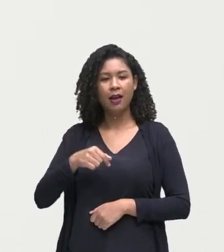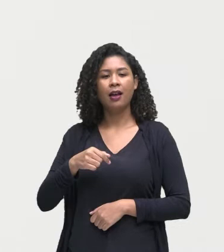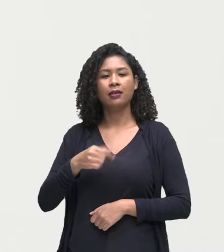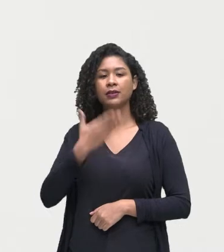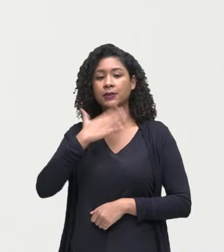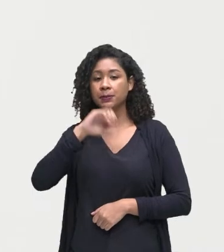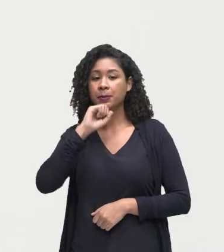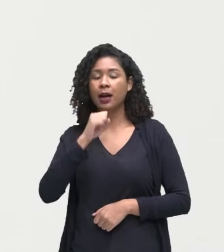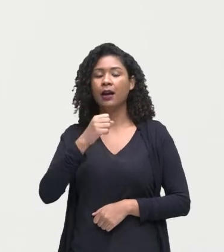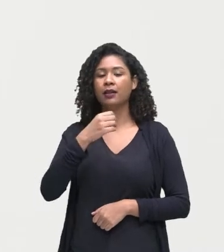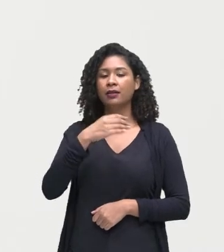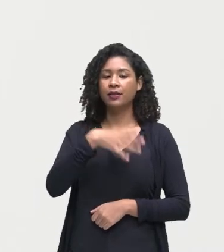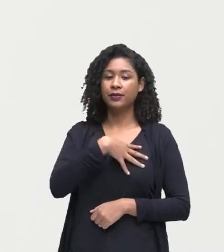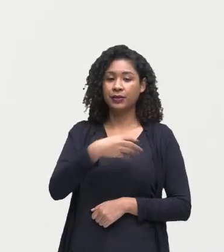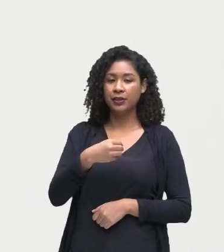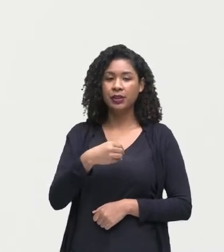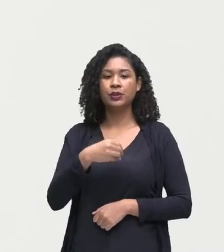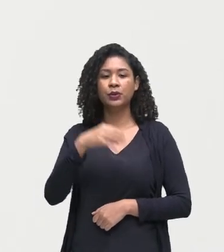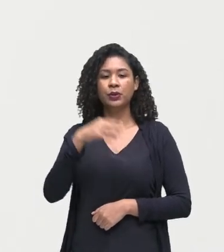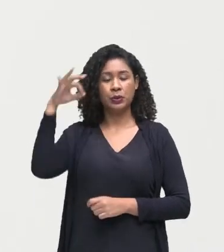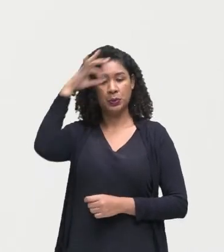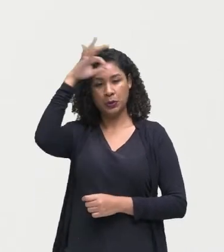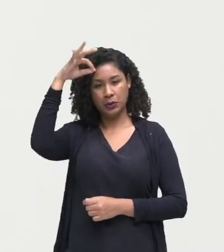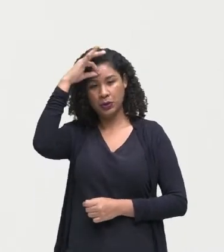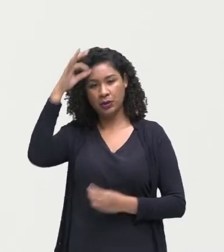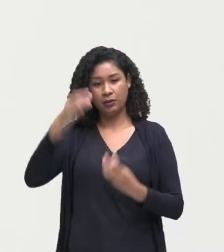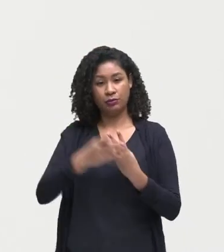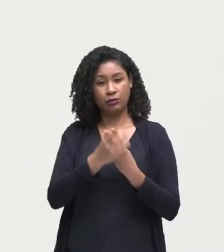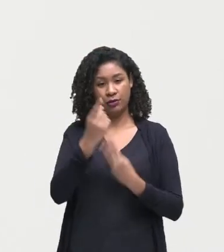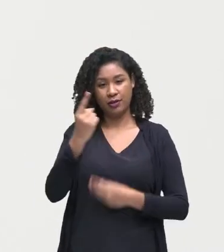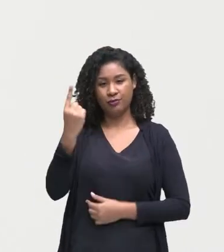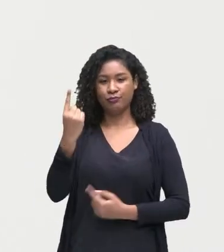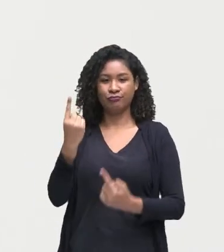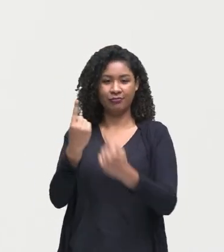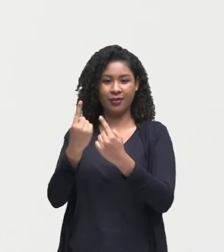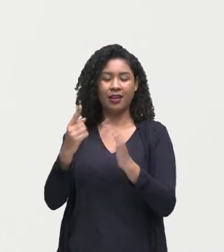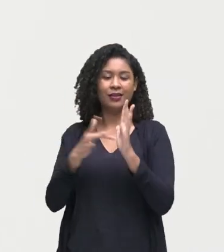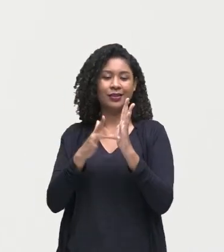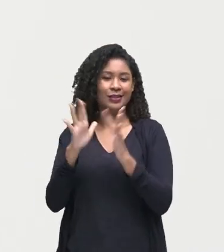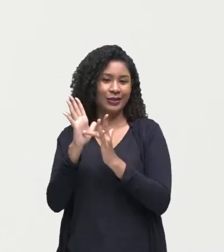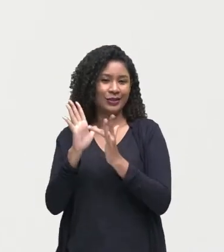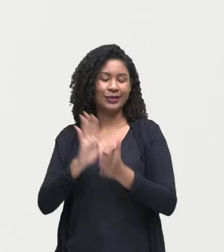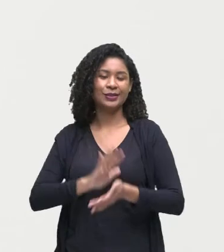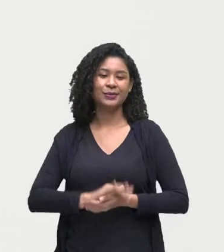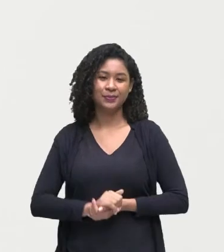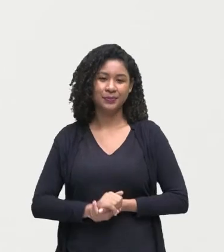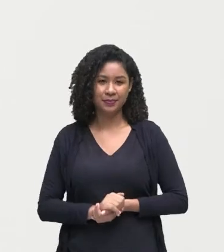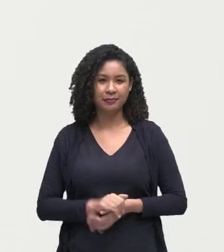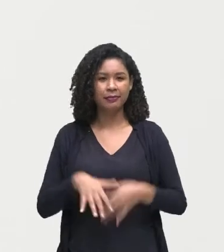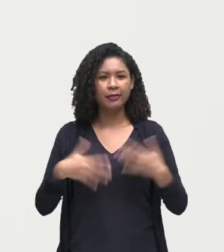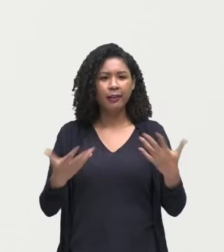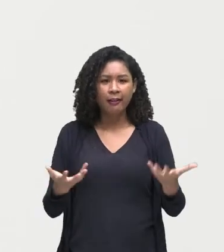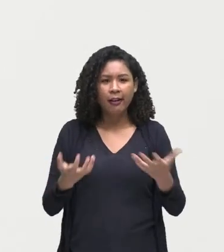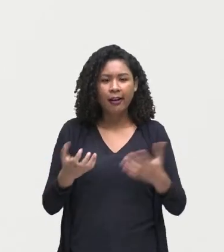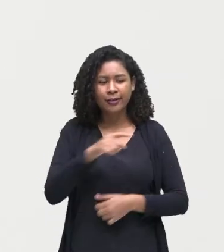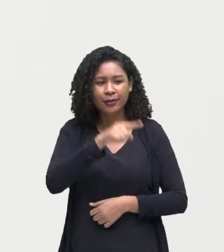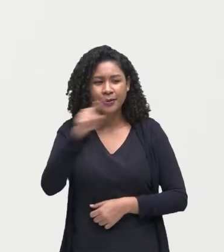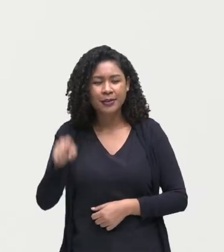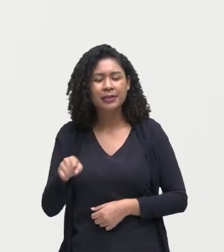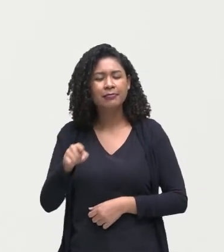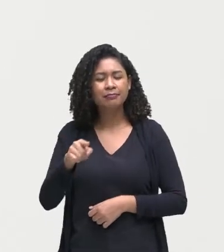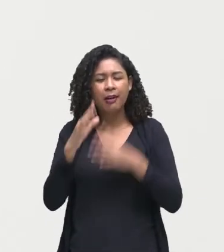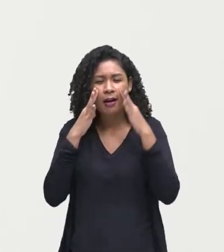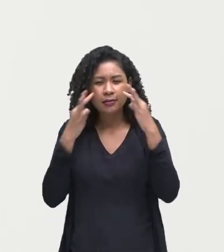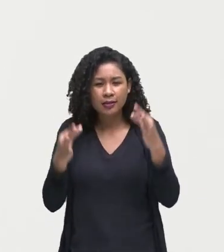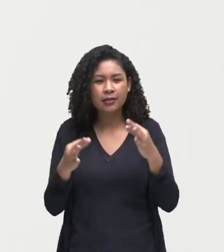Santo, né? A trindade indivisível, né? Mas eu gostaria que diante de todas as imagens que foram